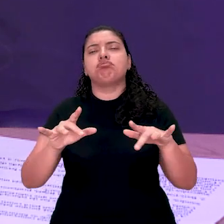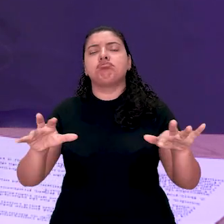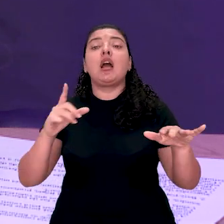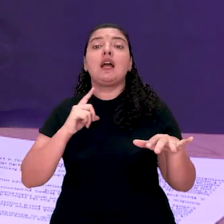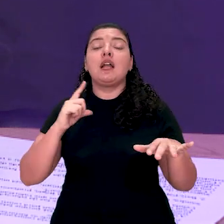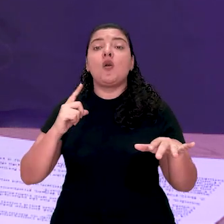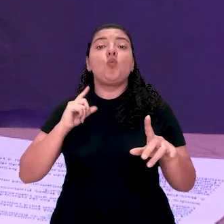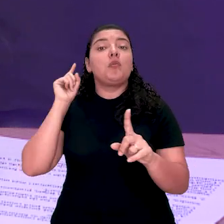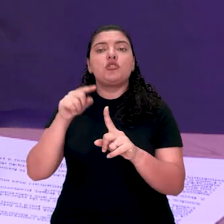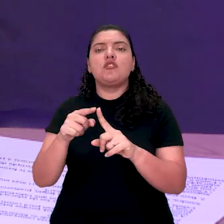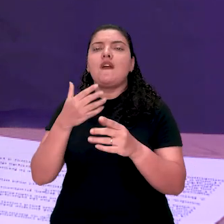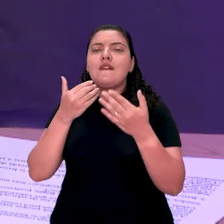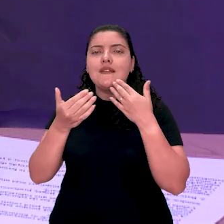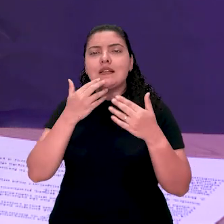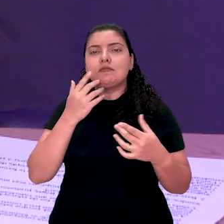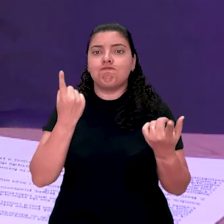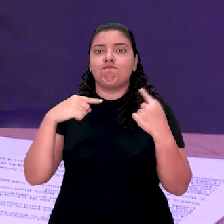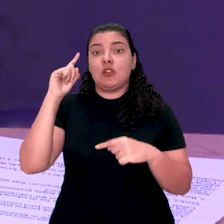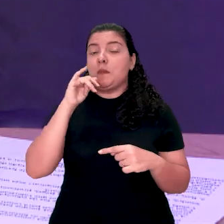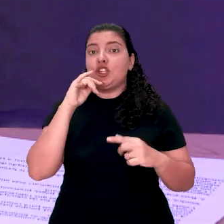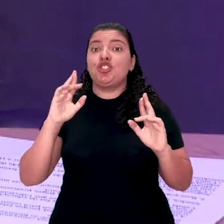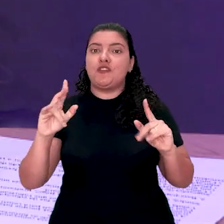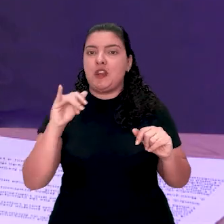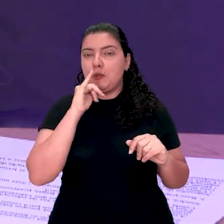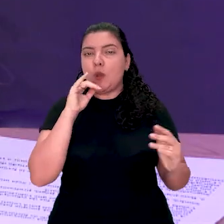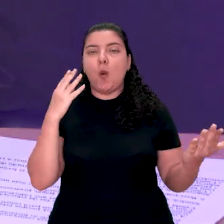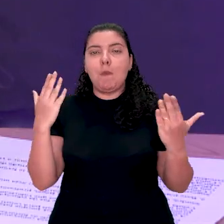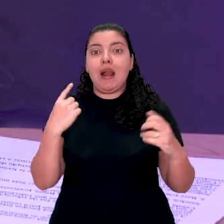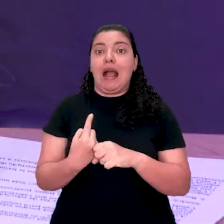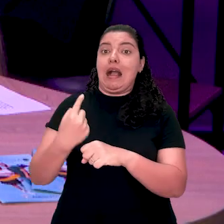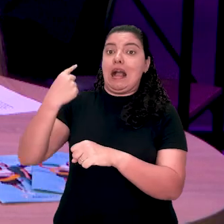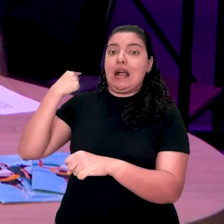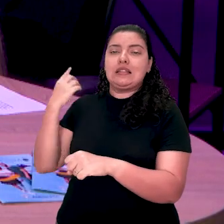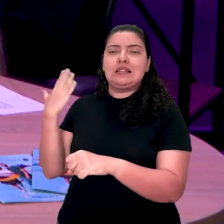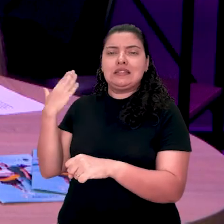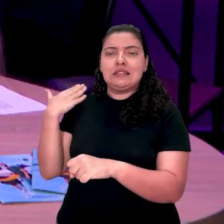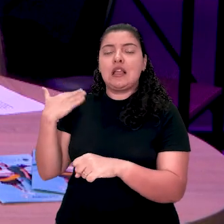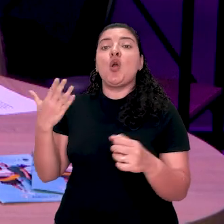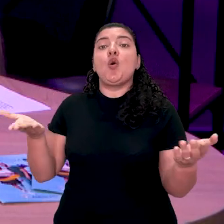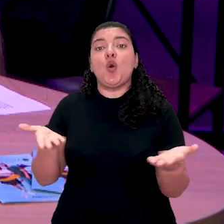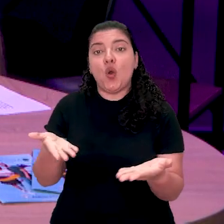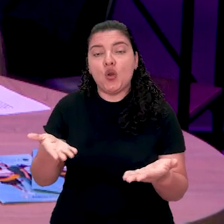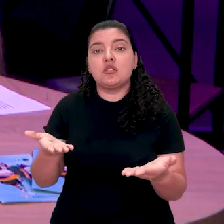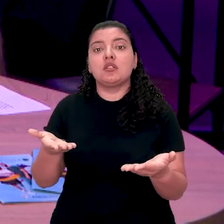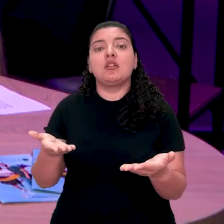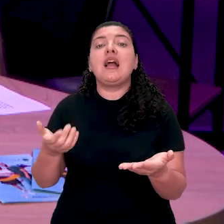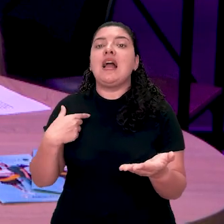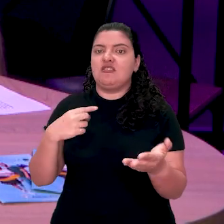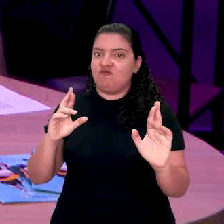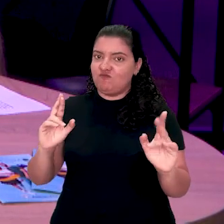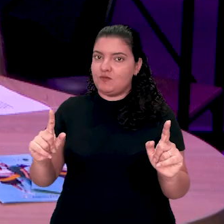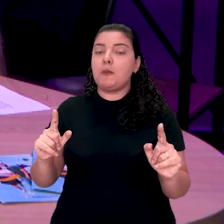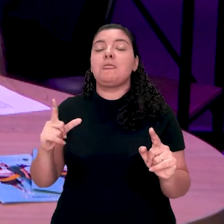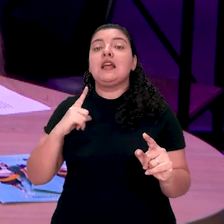mesmo de... E você vê a diferença de antigamente para cá, né? Com certeza. A gente tem hoje vários institutos que podem nos apoiar.